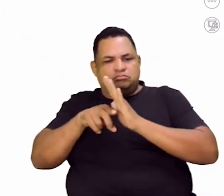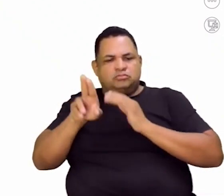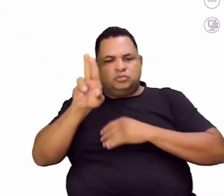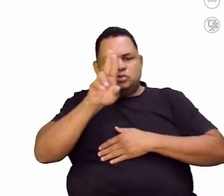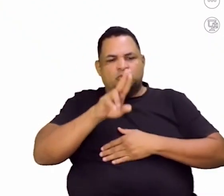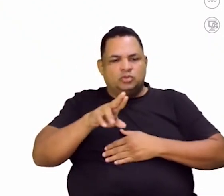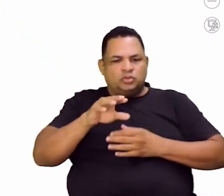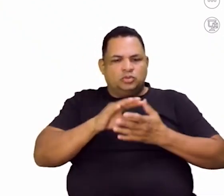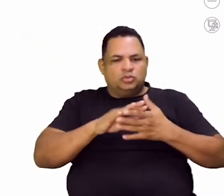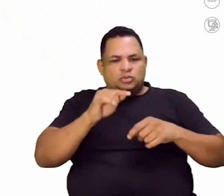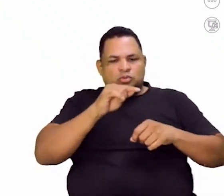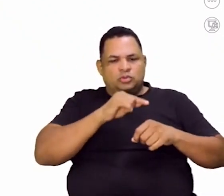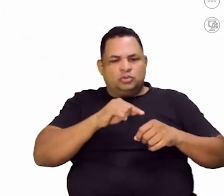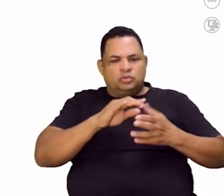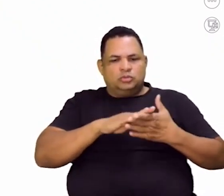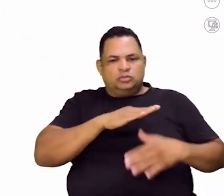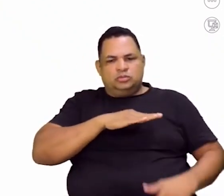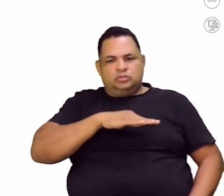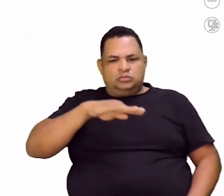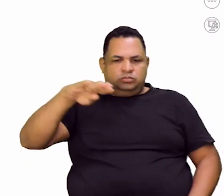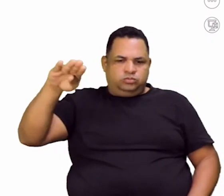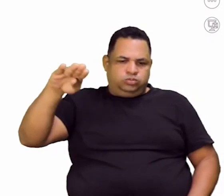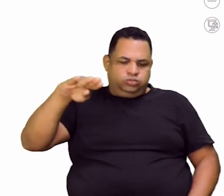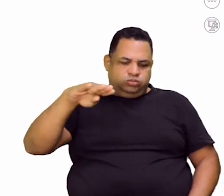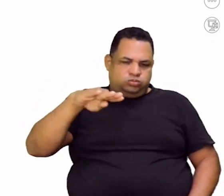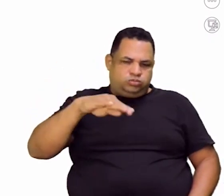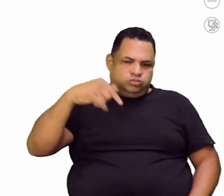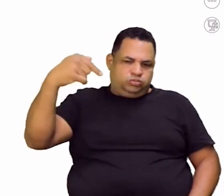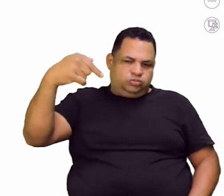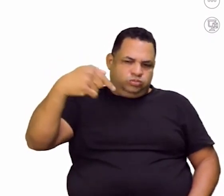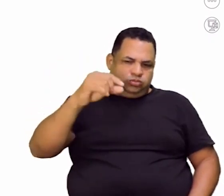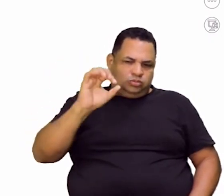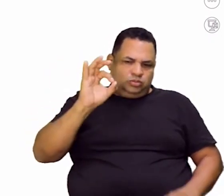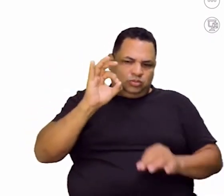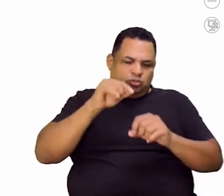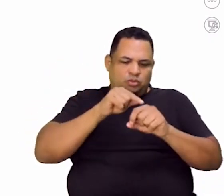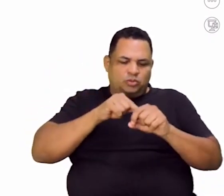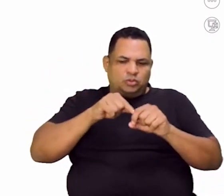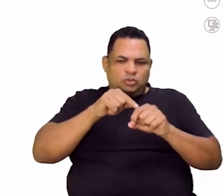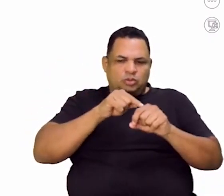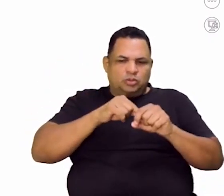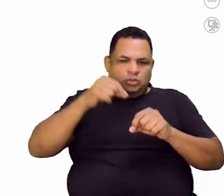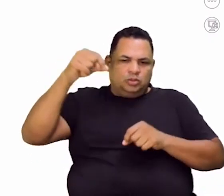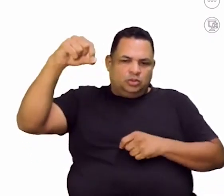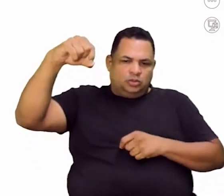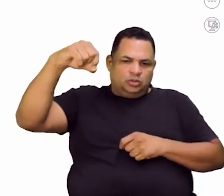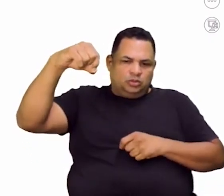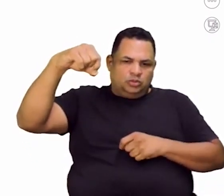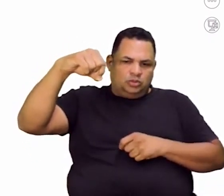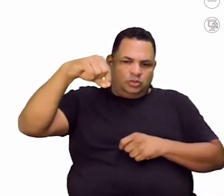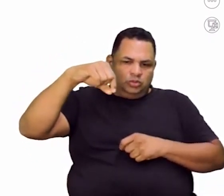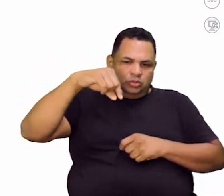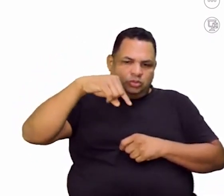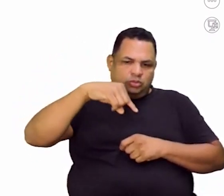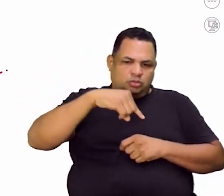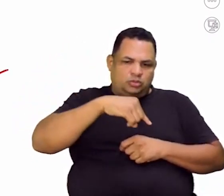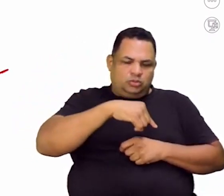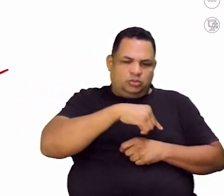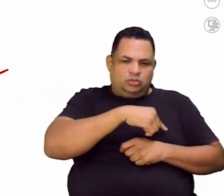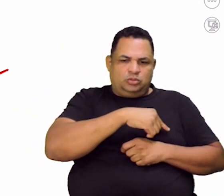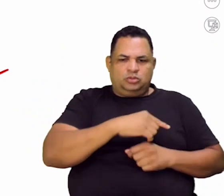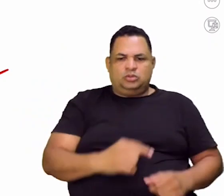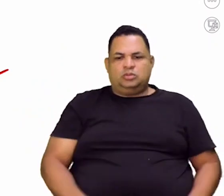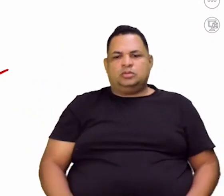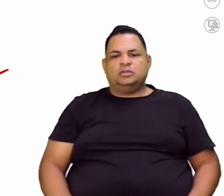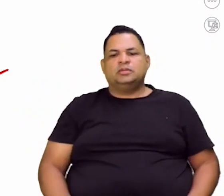esfera percorrendo um plano inclinado. Tá aqui, ó. A esfera está bem aqui. Ele criou esse